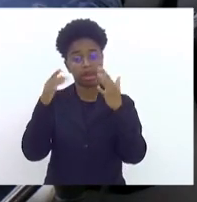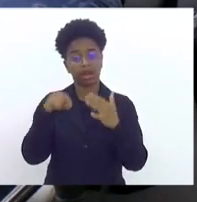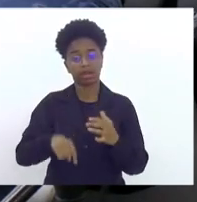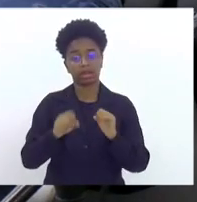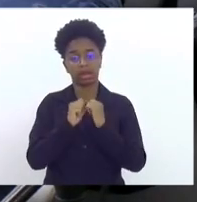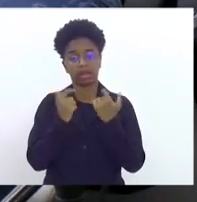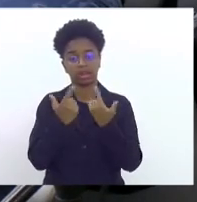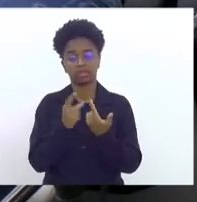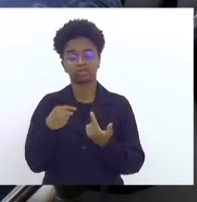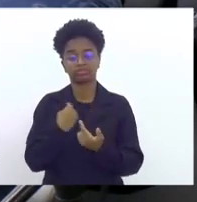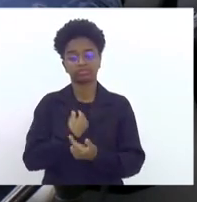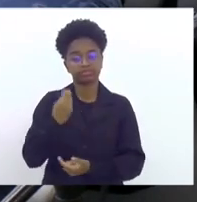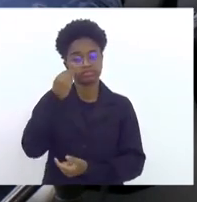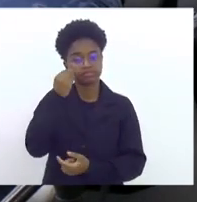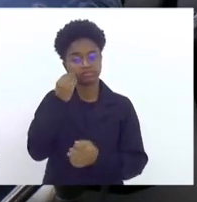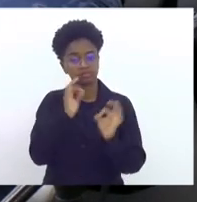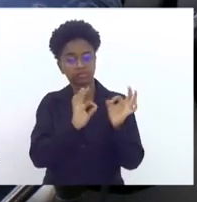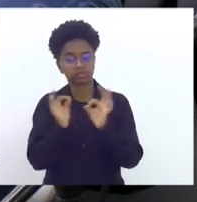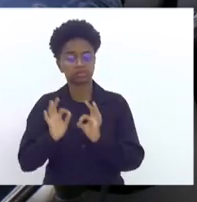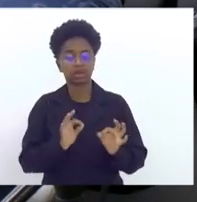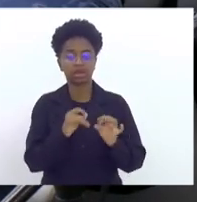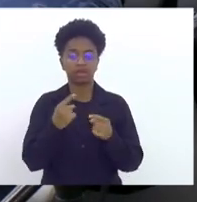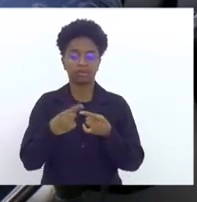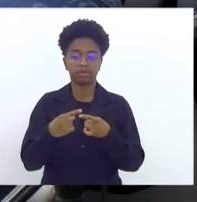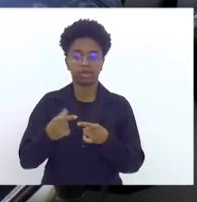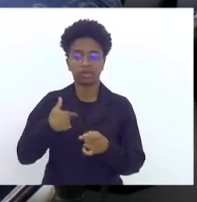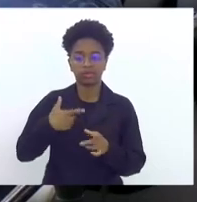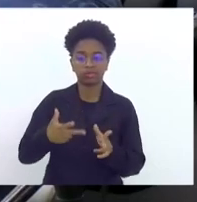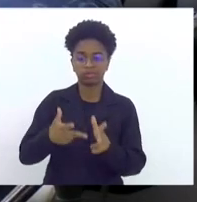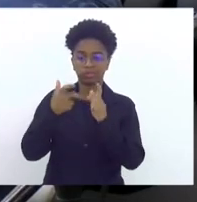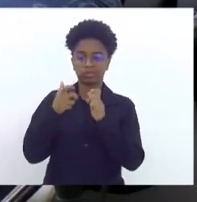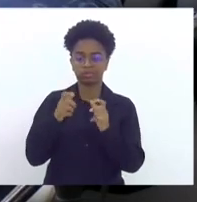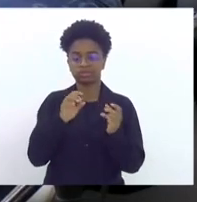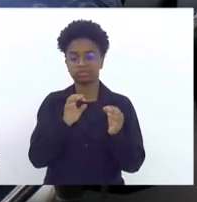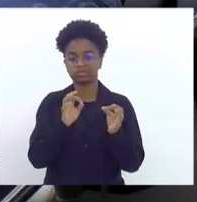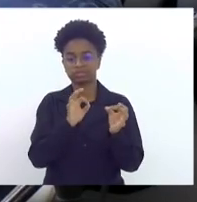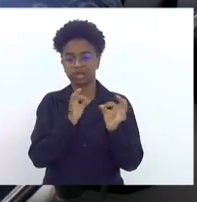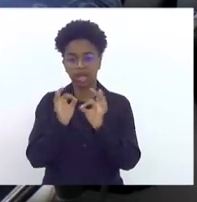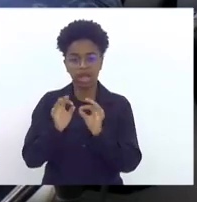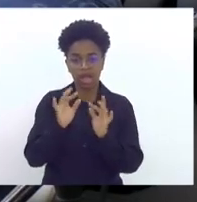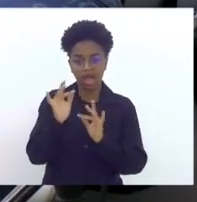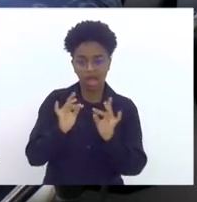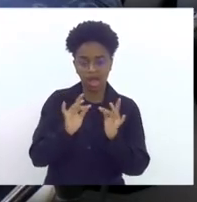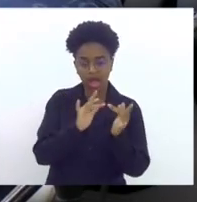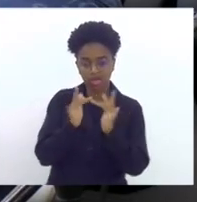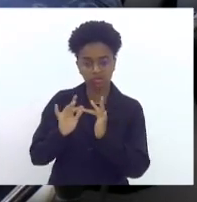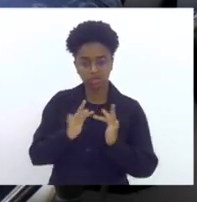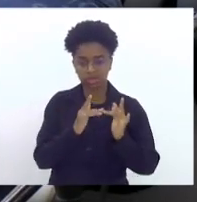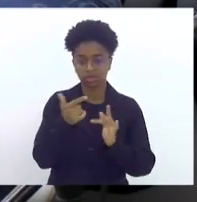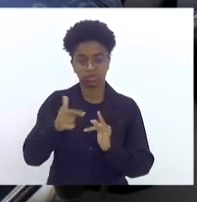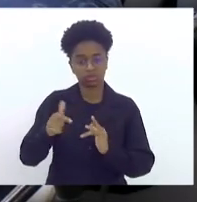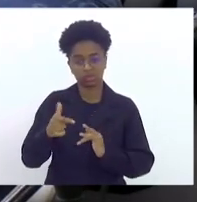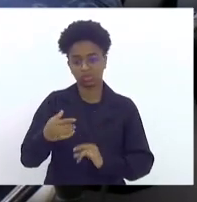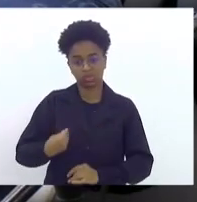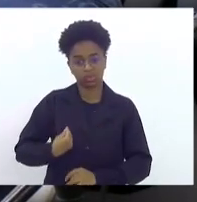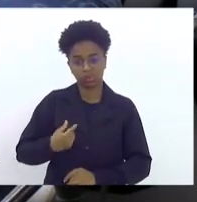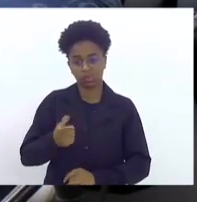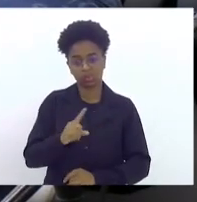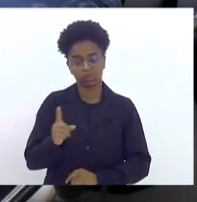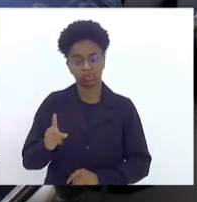articular porque é uma das conclusões que eu chego né Essa articulação tão fundamental que não existe talvez